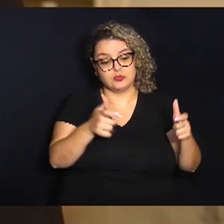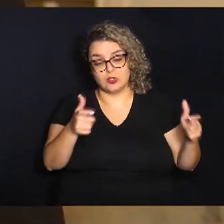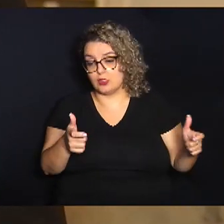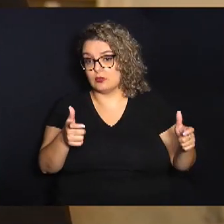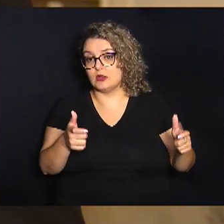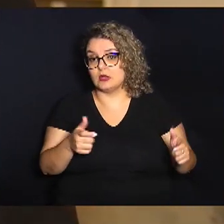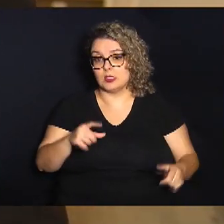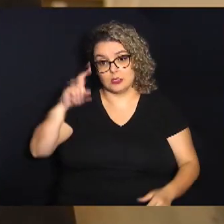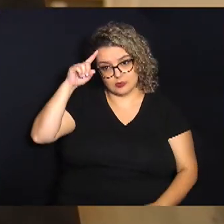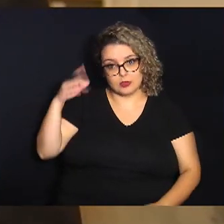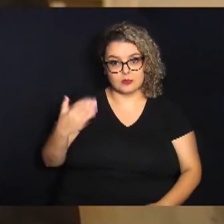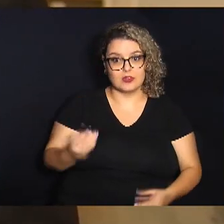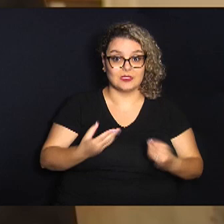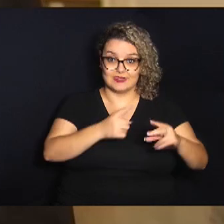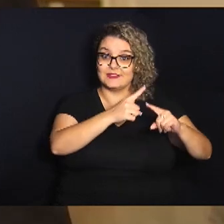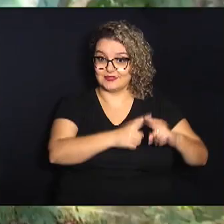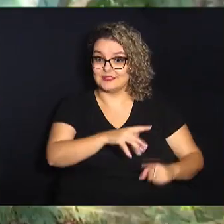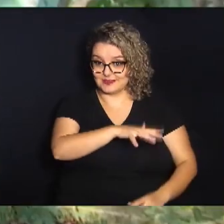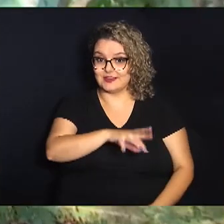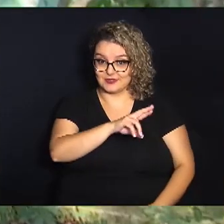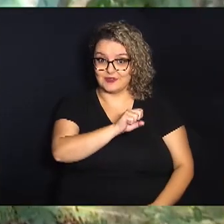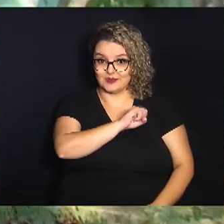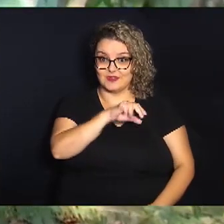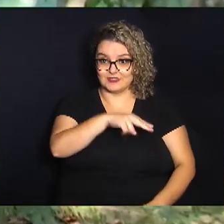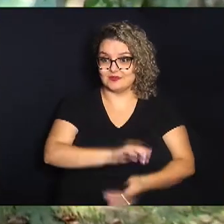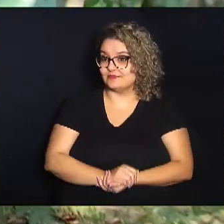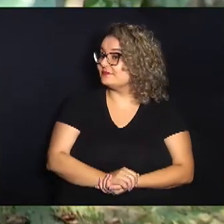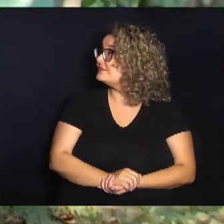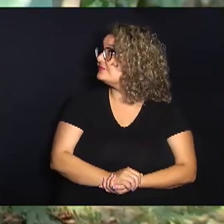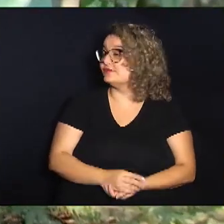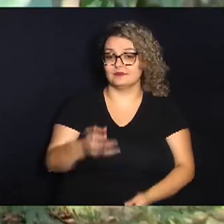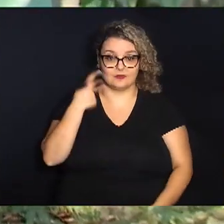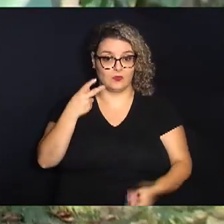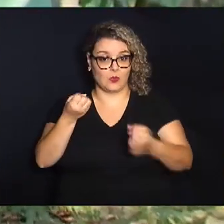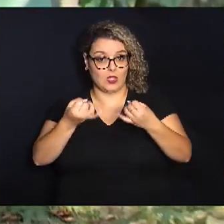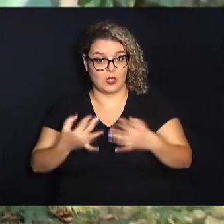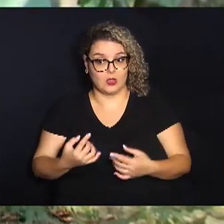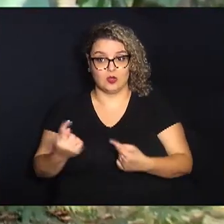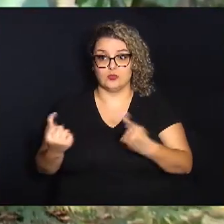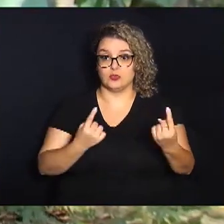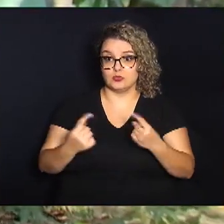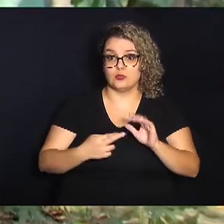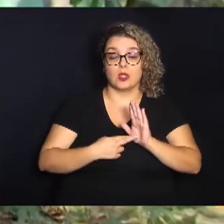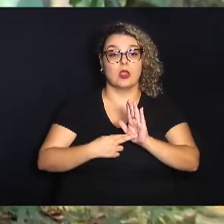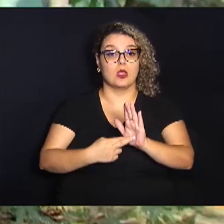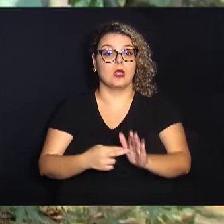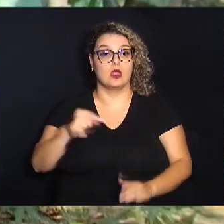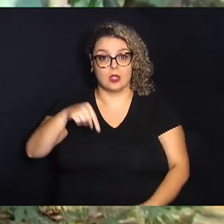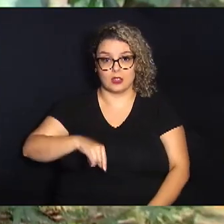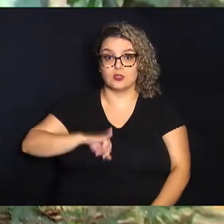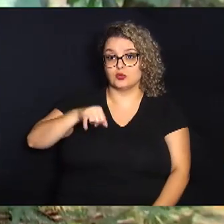vai daqui uns dias proporcionar grandes campeonatos ali na região do Rocim ali. O vereador explica que foi procurado por representantes aqui do